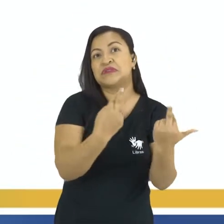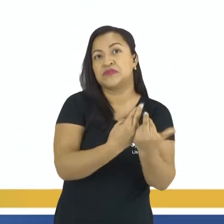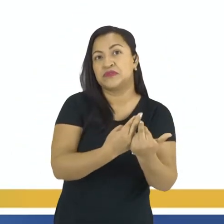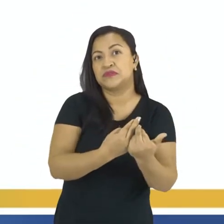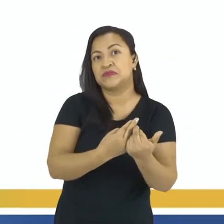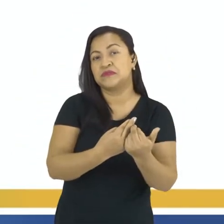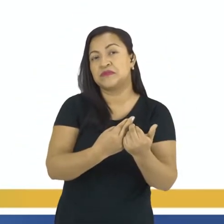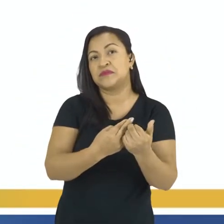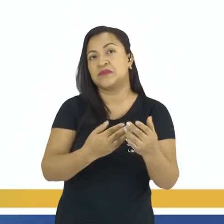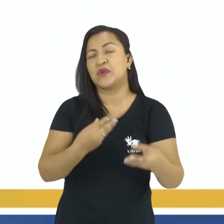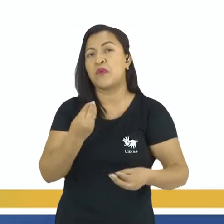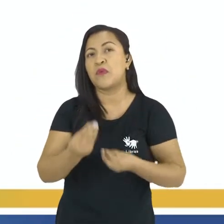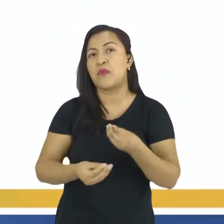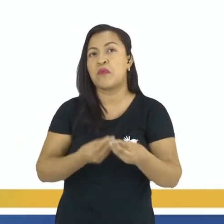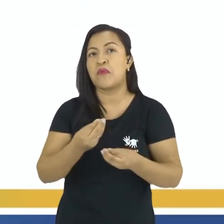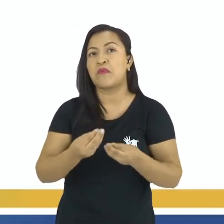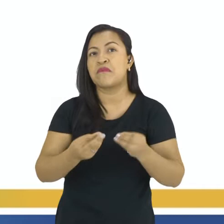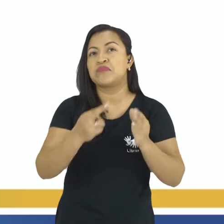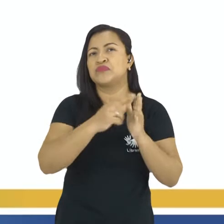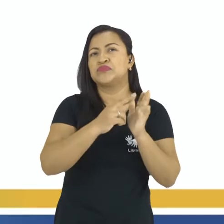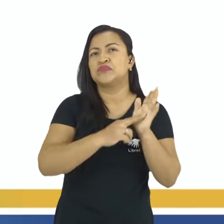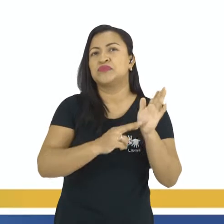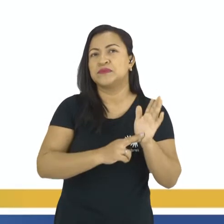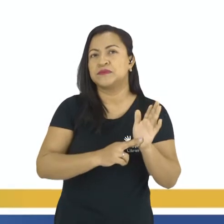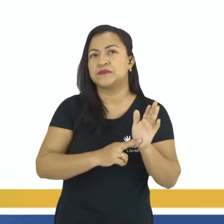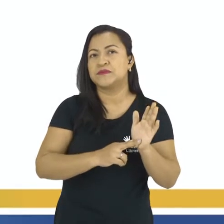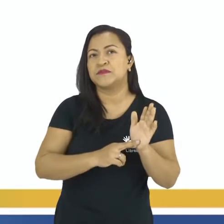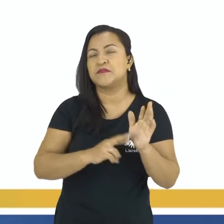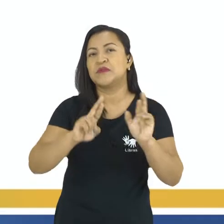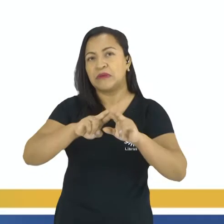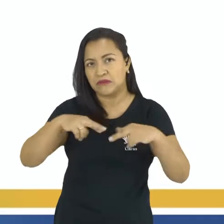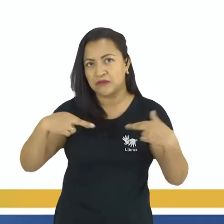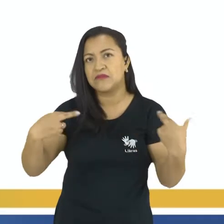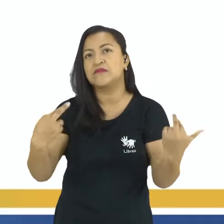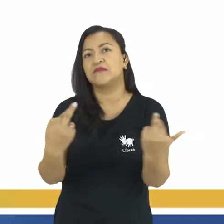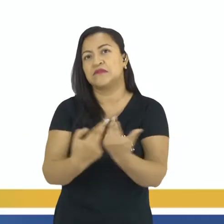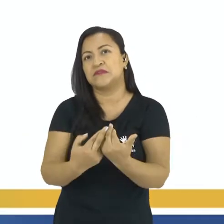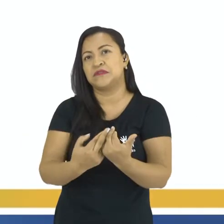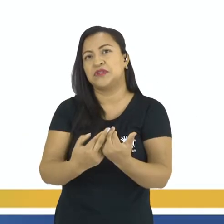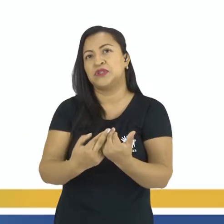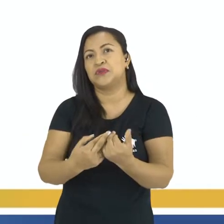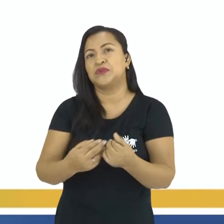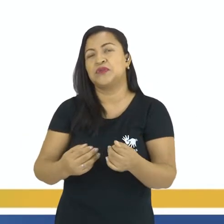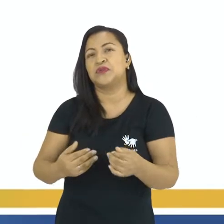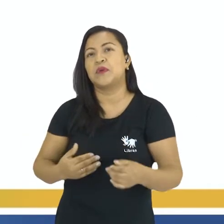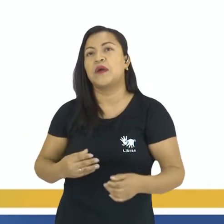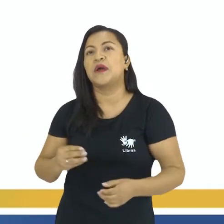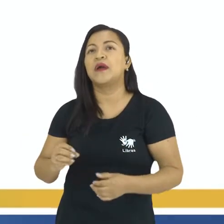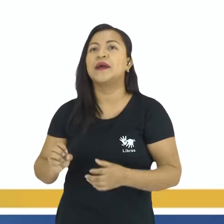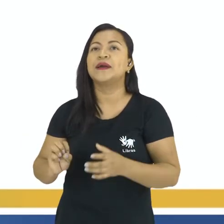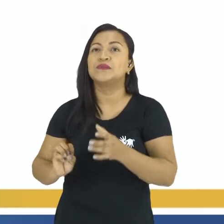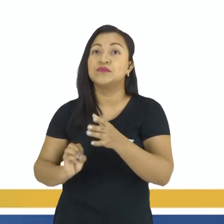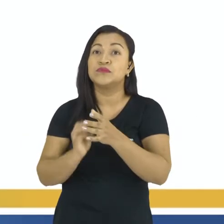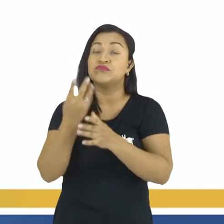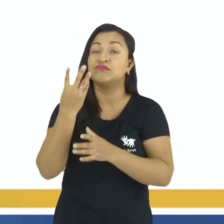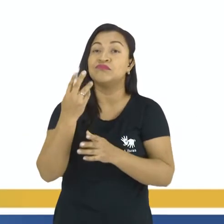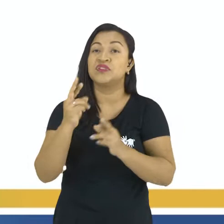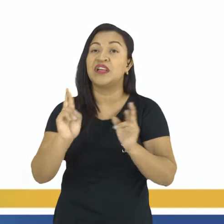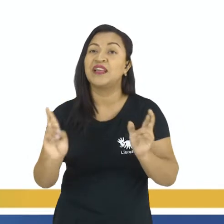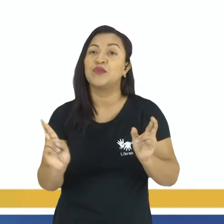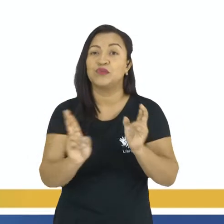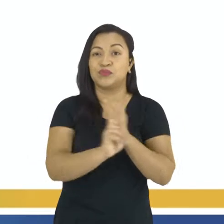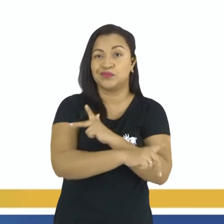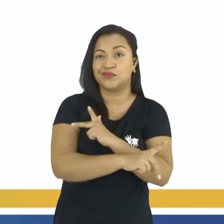Igreja Católica. Tá? O Concílio de Trento impulsionou o movimento da Contra-Reforma ou Reforma